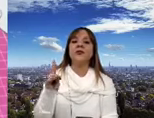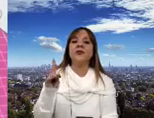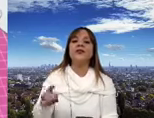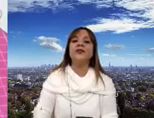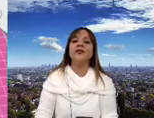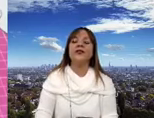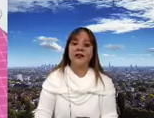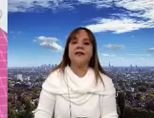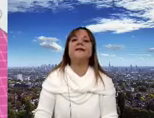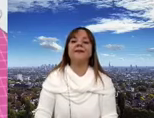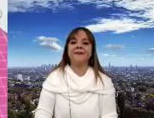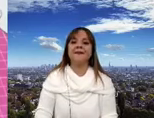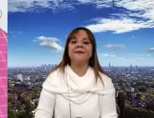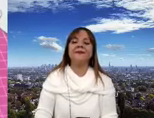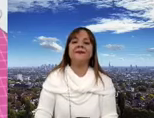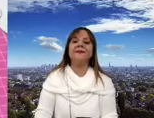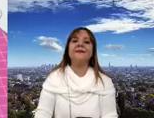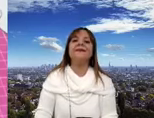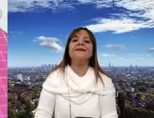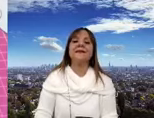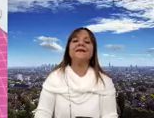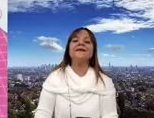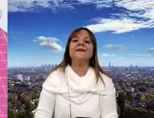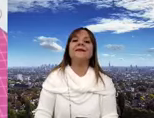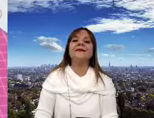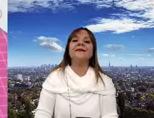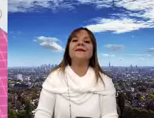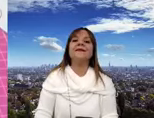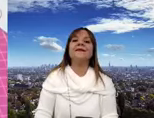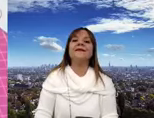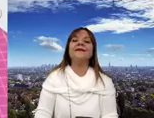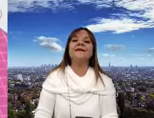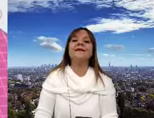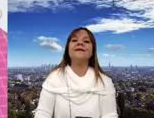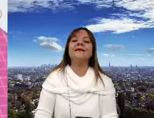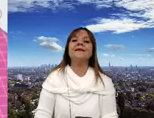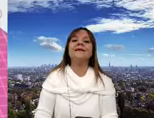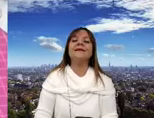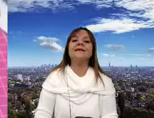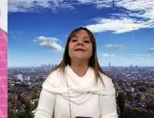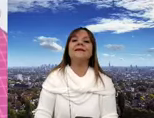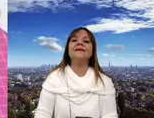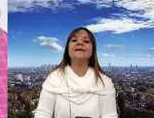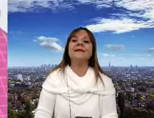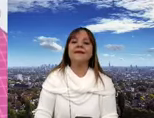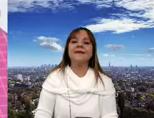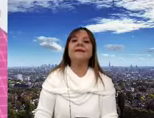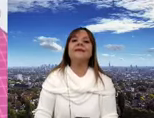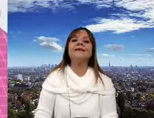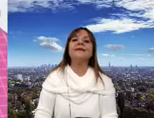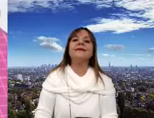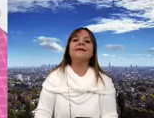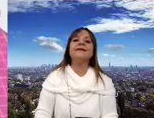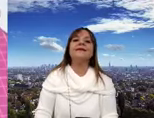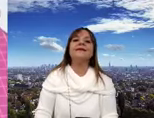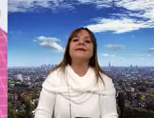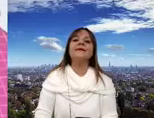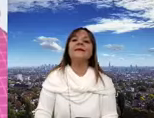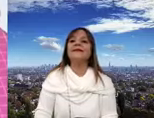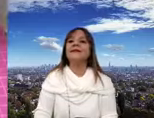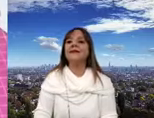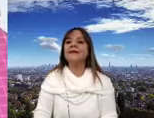isso. Não é? Então, aí ele riscou os dois, é só cortar aqui bem, tirando ao máximo, ó,